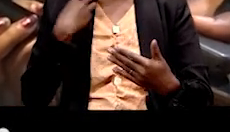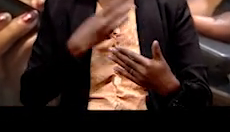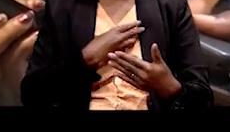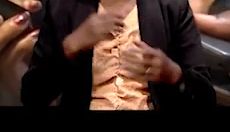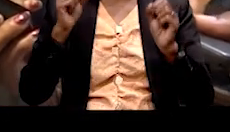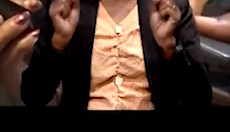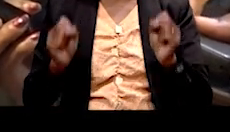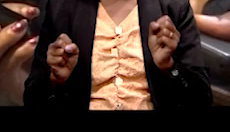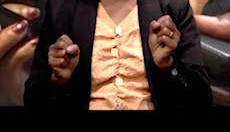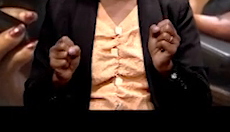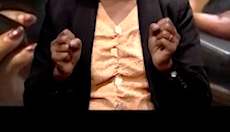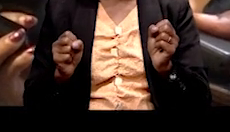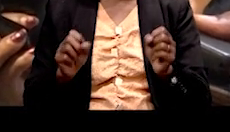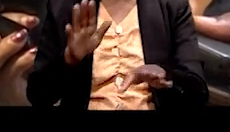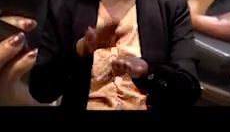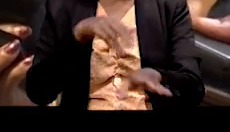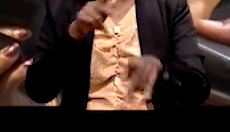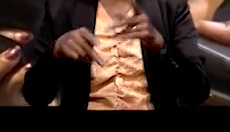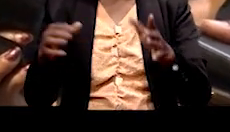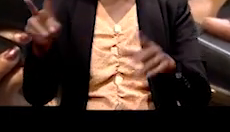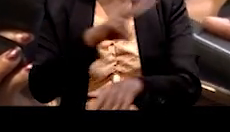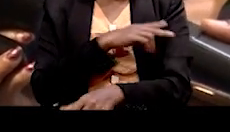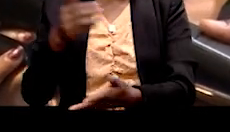gere. Mai be ba populasaun e be maka